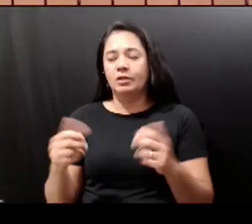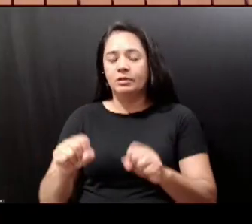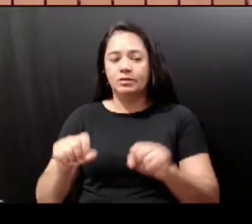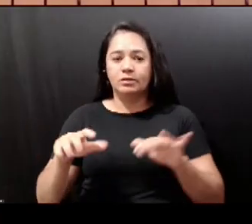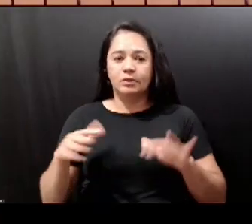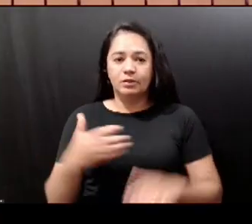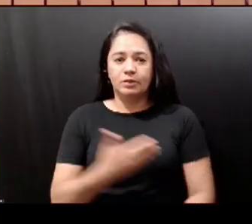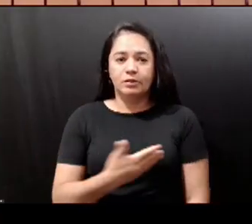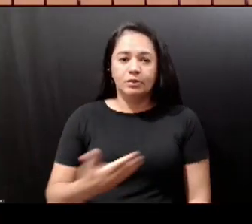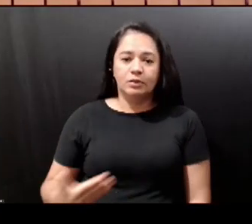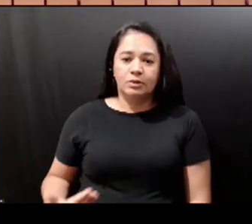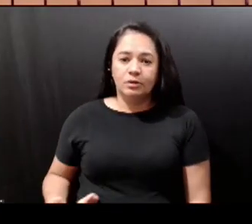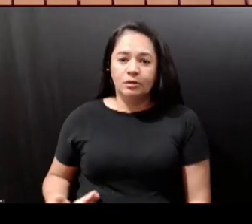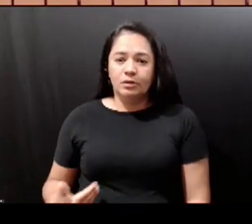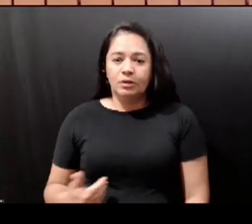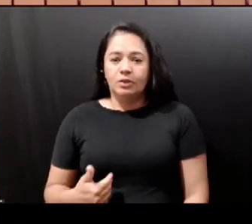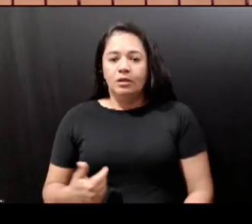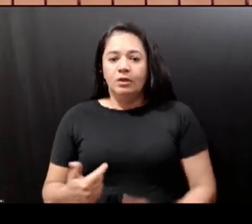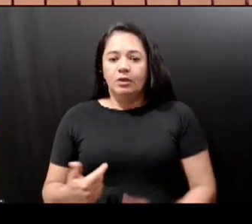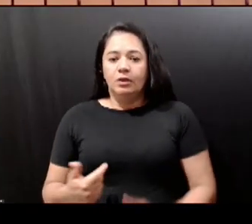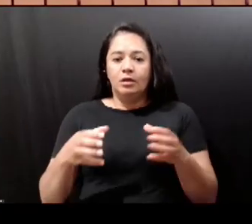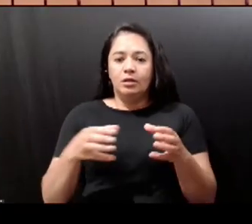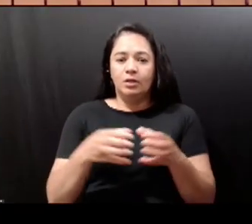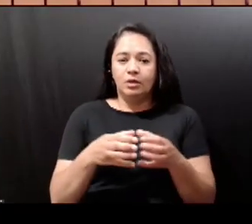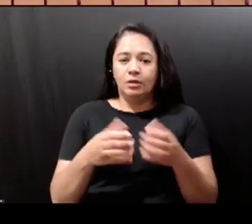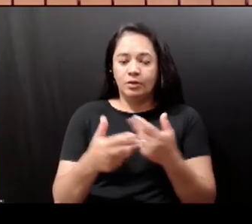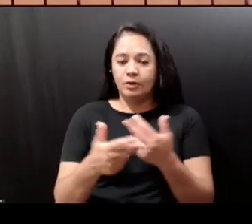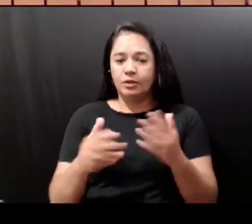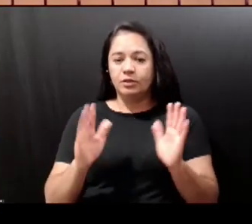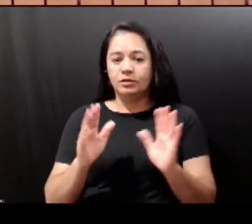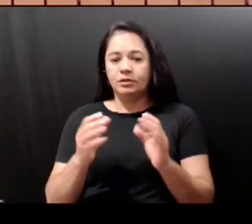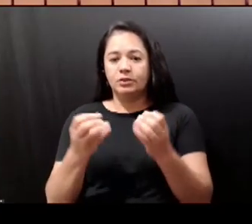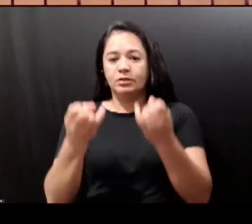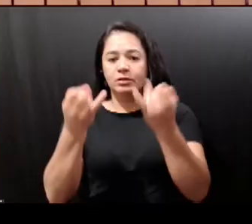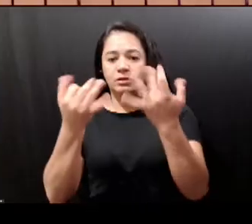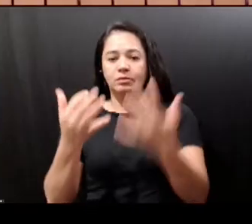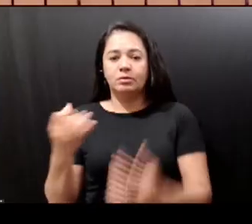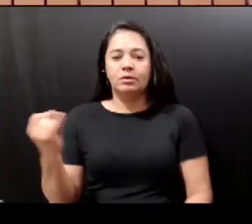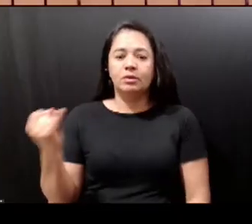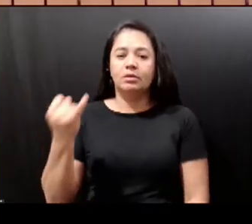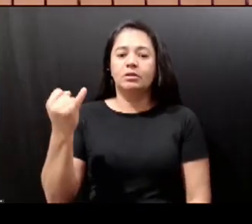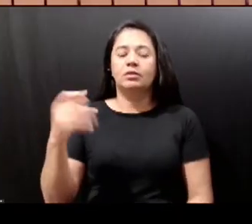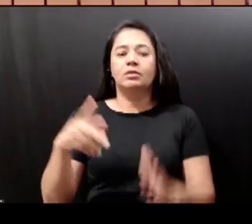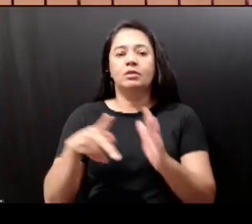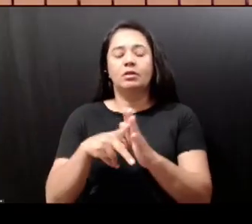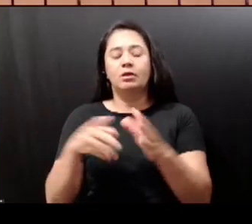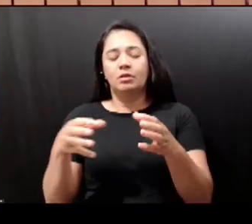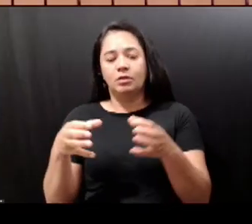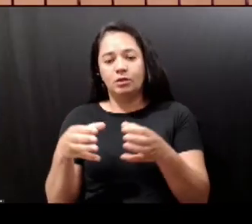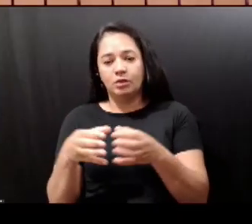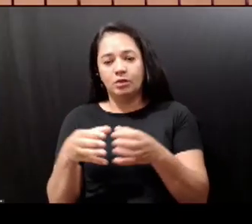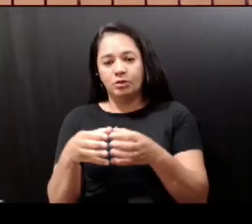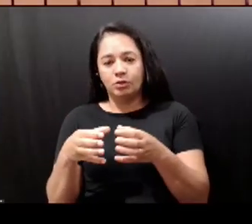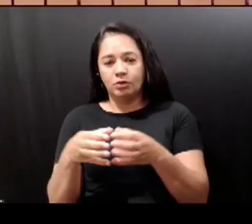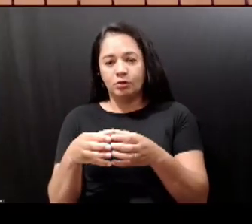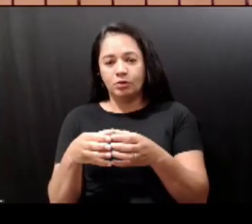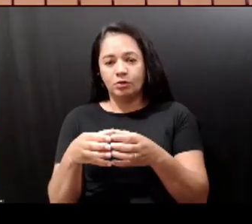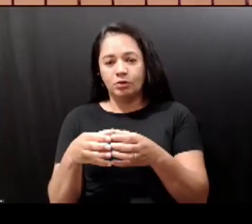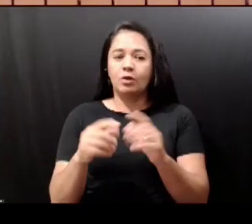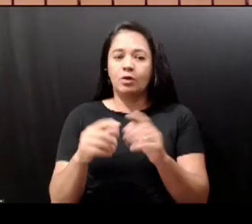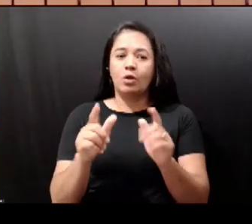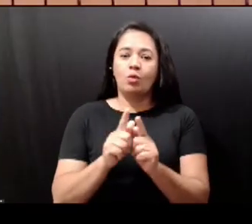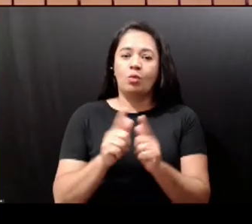várias comissões, dizer a importância dessa comissão aqui para casa, uma das comissões mais importantes. Então,